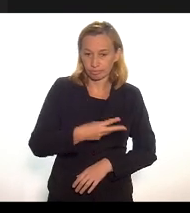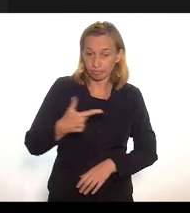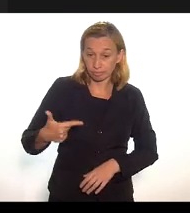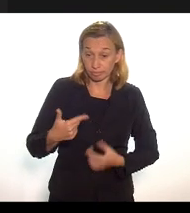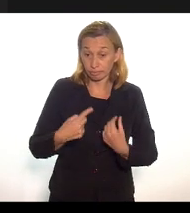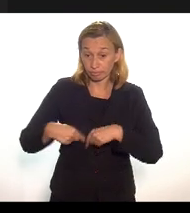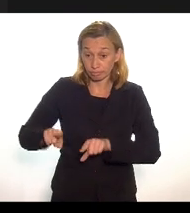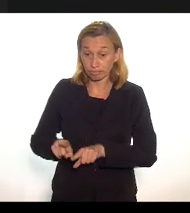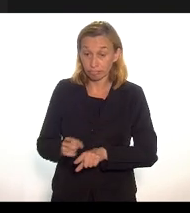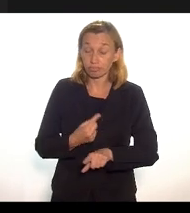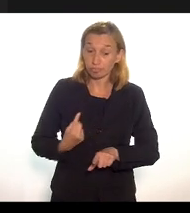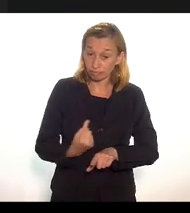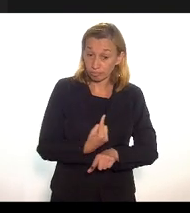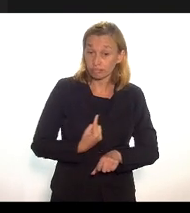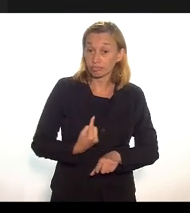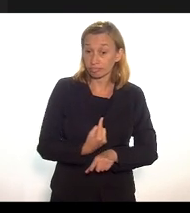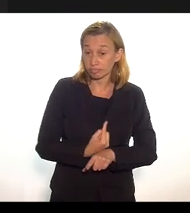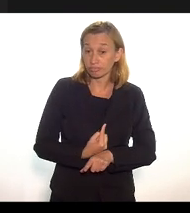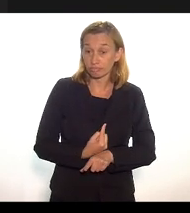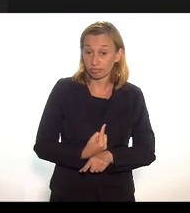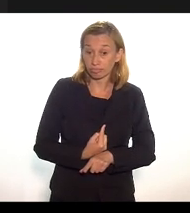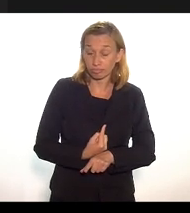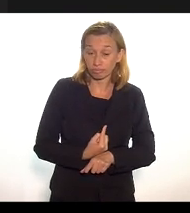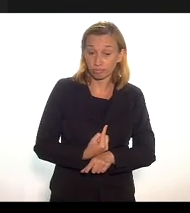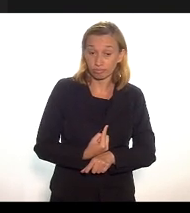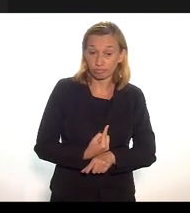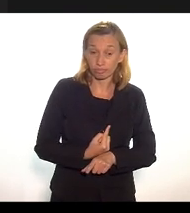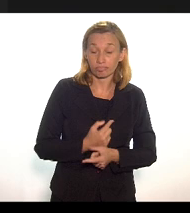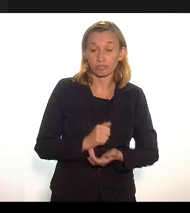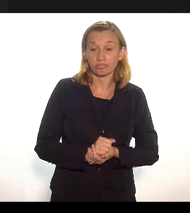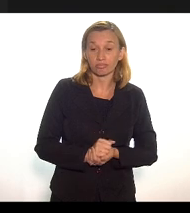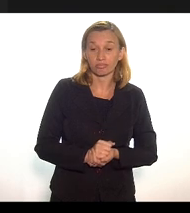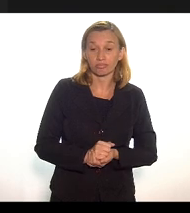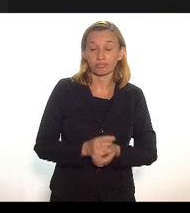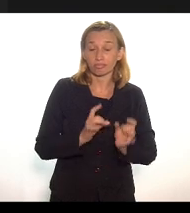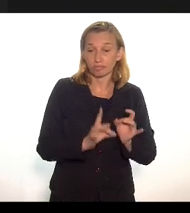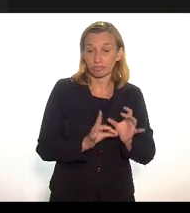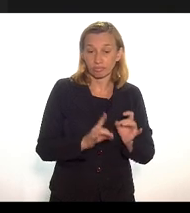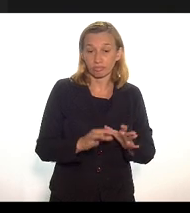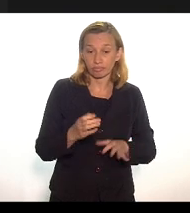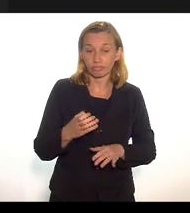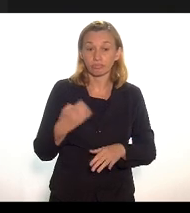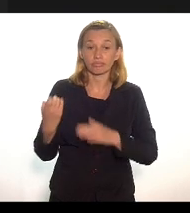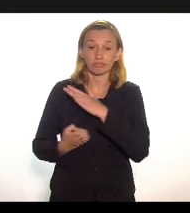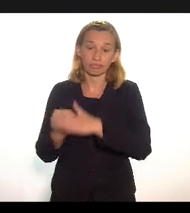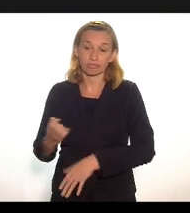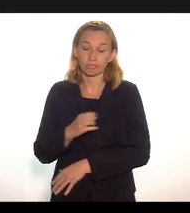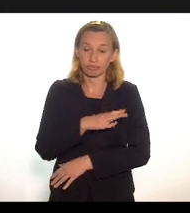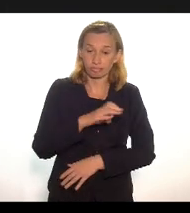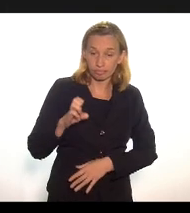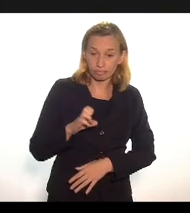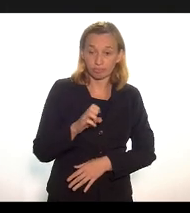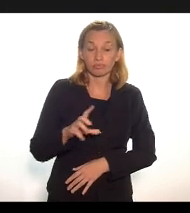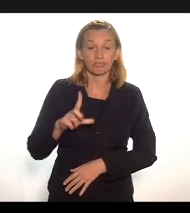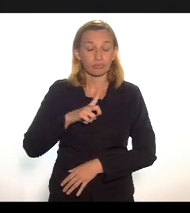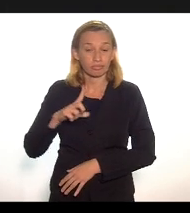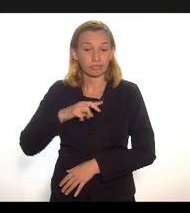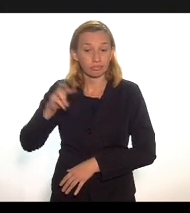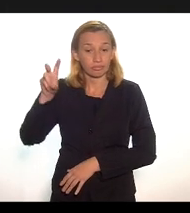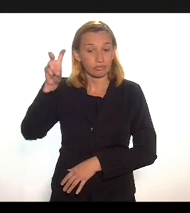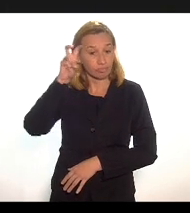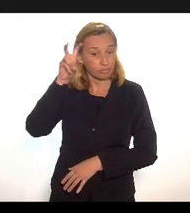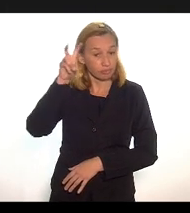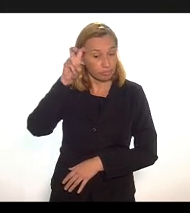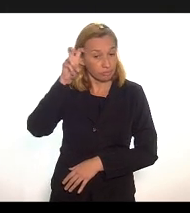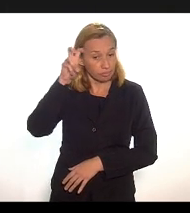nos posicionar, aí também contra a privatização da SEDAE, vai ter uma manifestação importante na quinta-feira, às